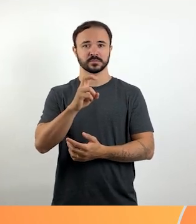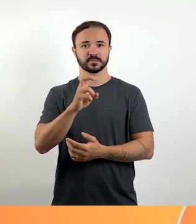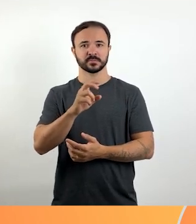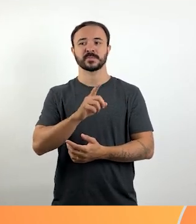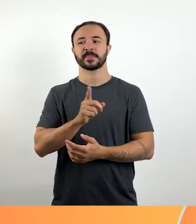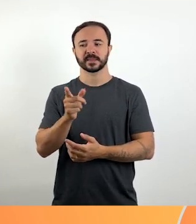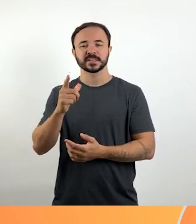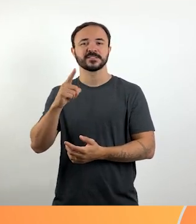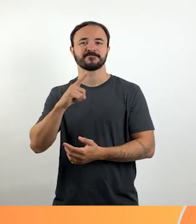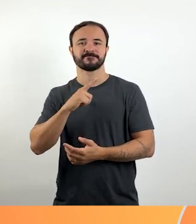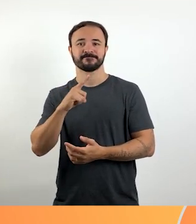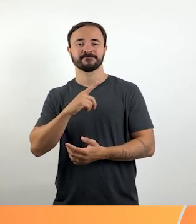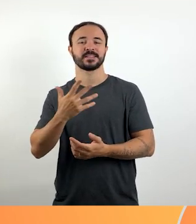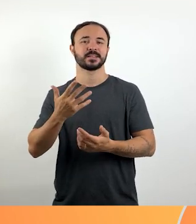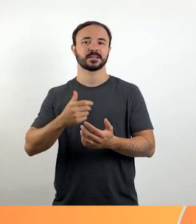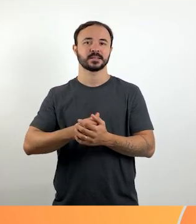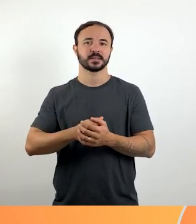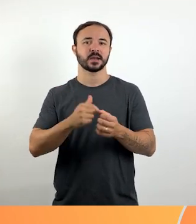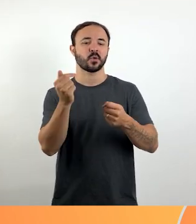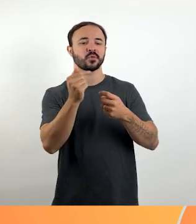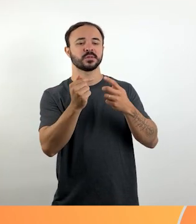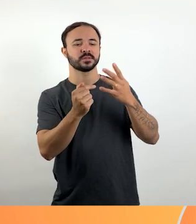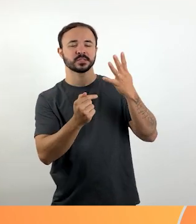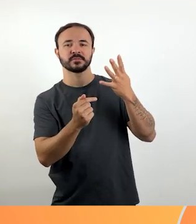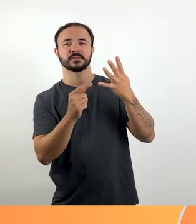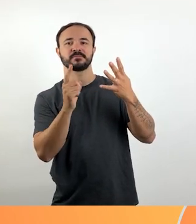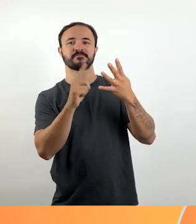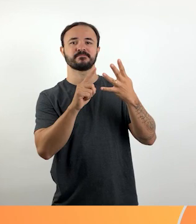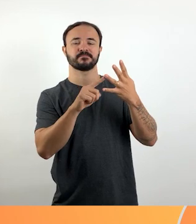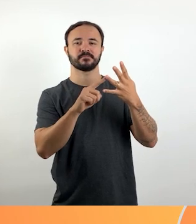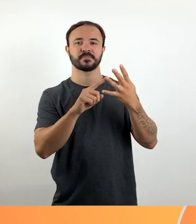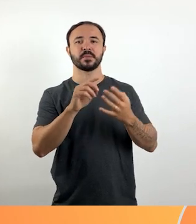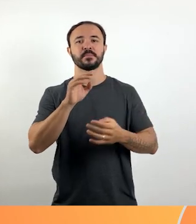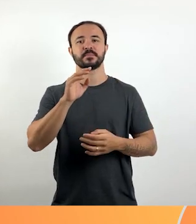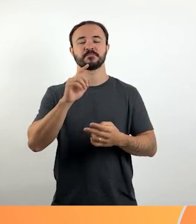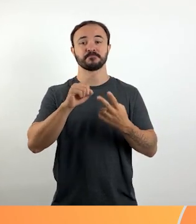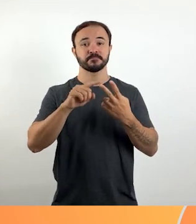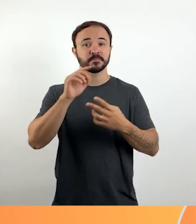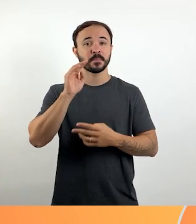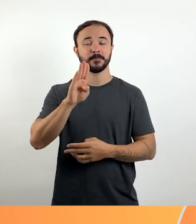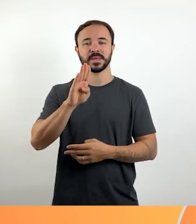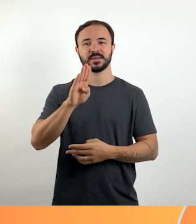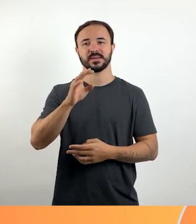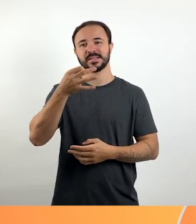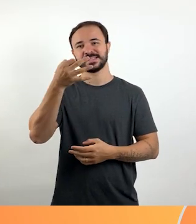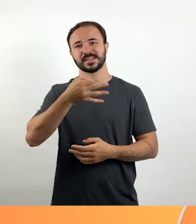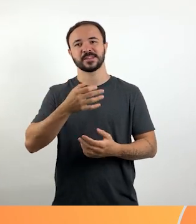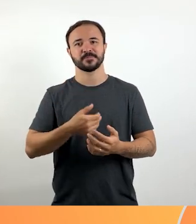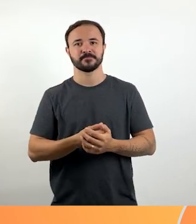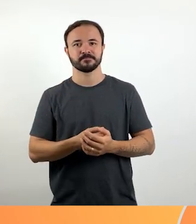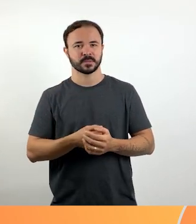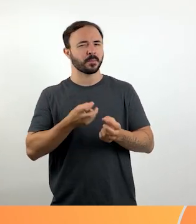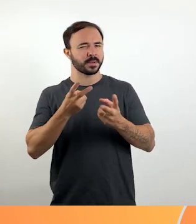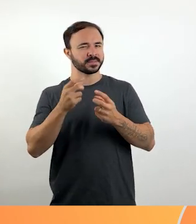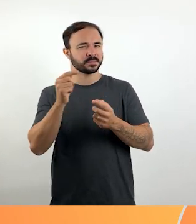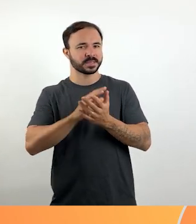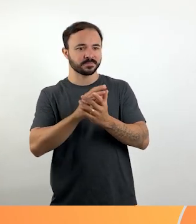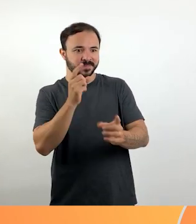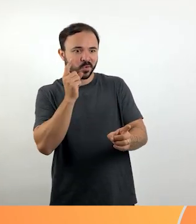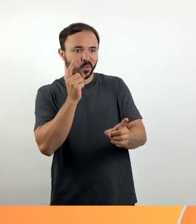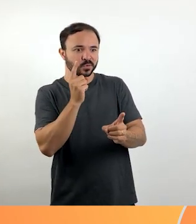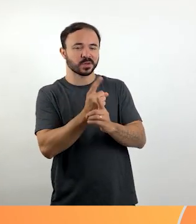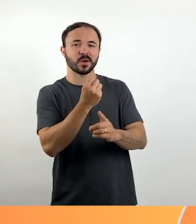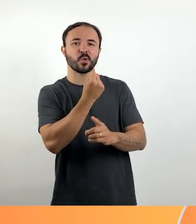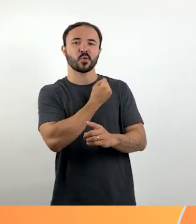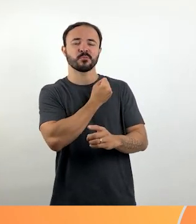temos aí a alternativa de letra B, certo? Você viu que aqui a gente encontrou os valores, né, e